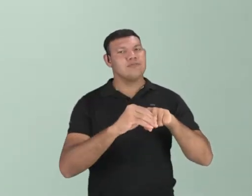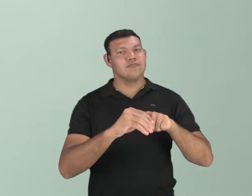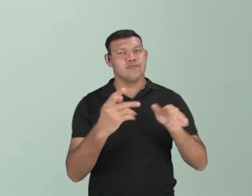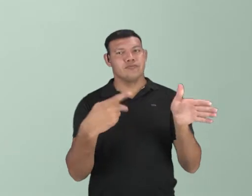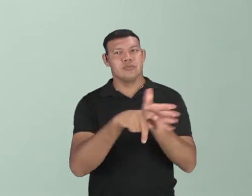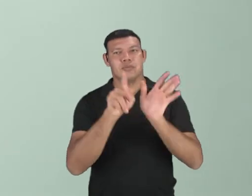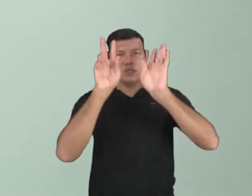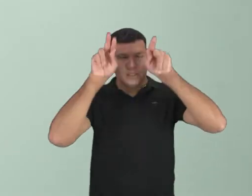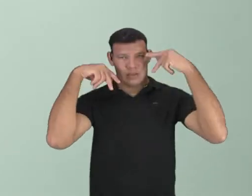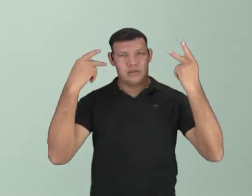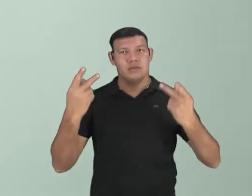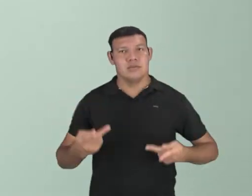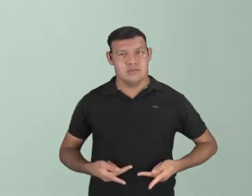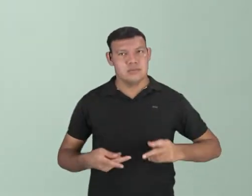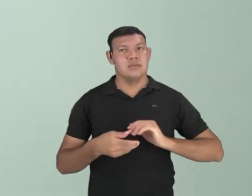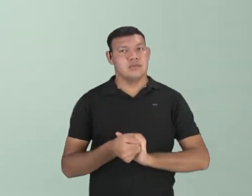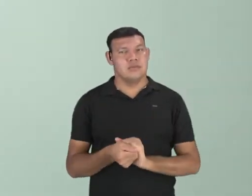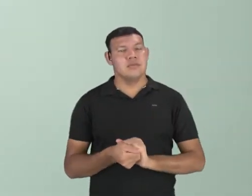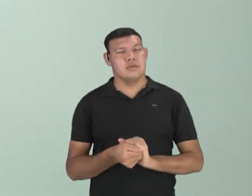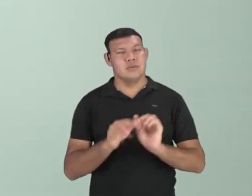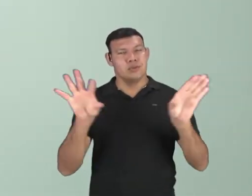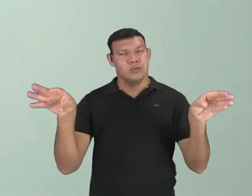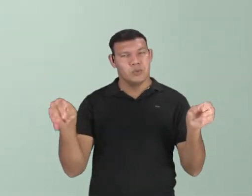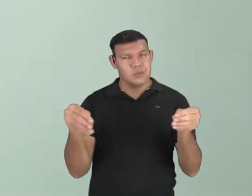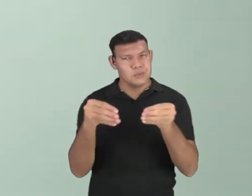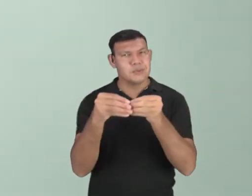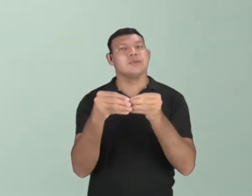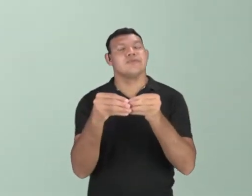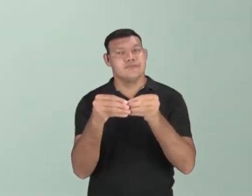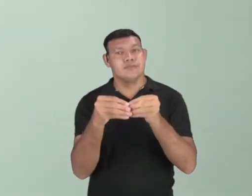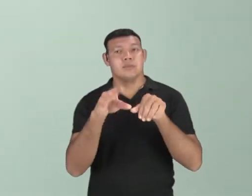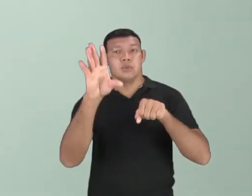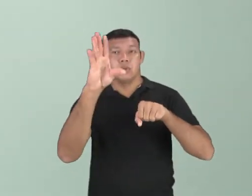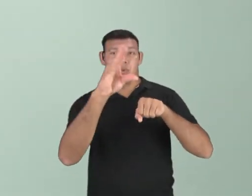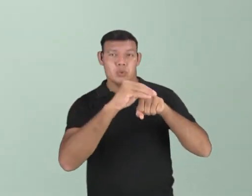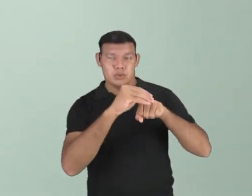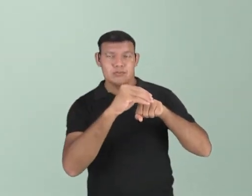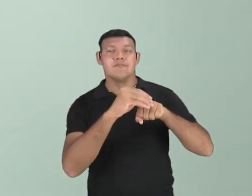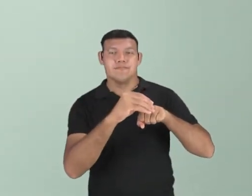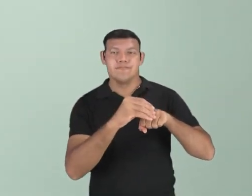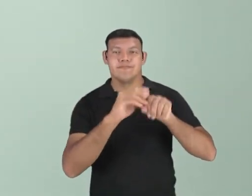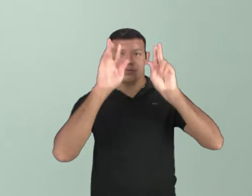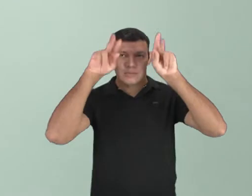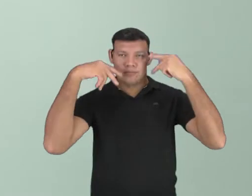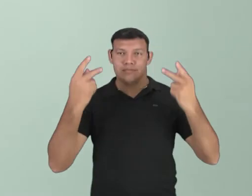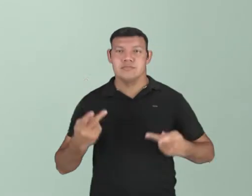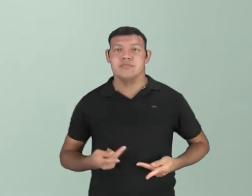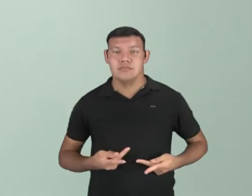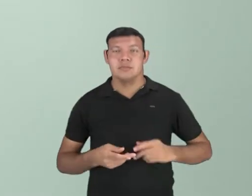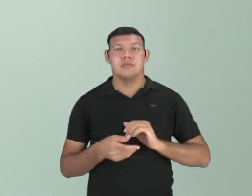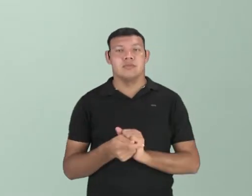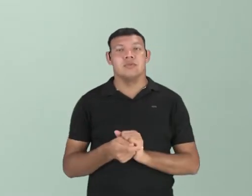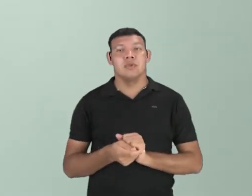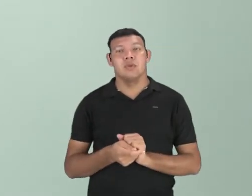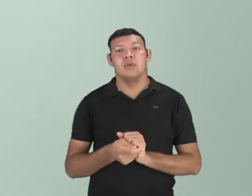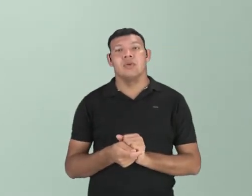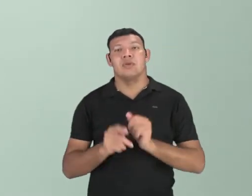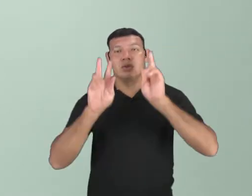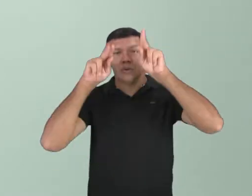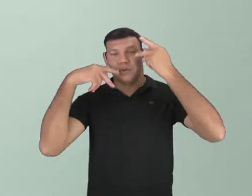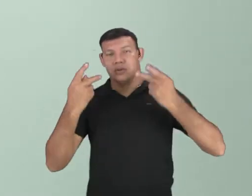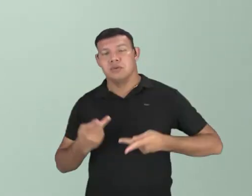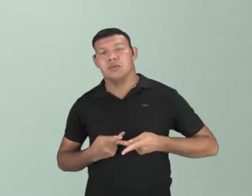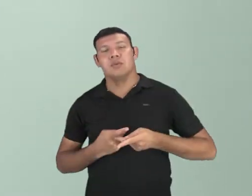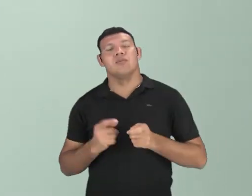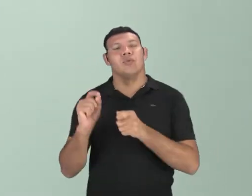do conhecimento humano. Na verdade, ela sintetiza tudo aquilo que é o conhecimento humano. Né? Então, tudo aquilo que o homem